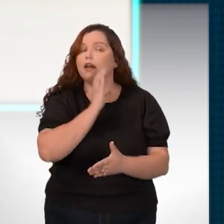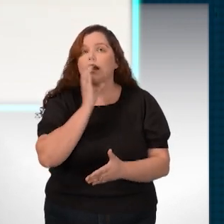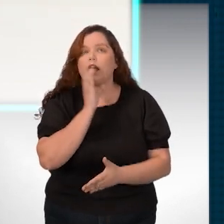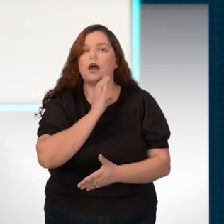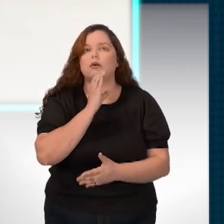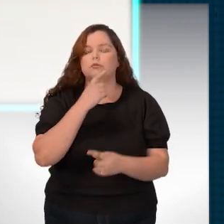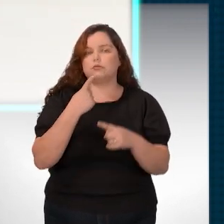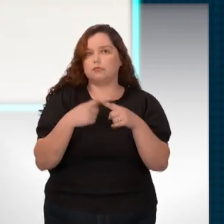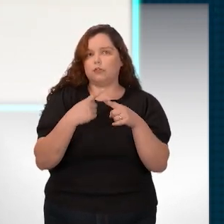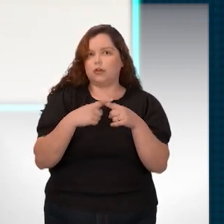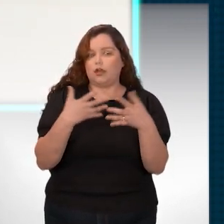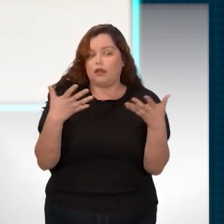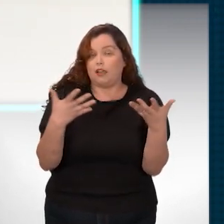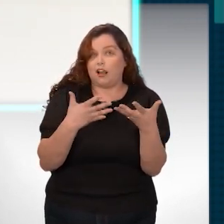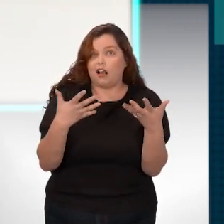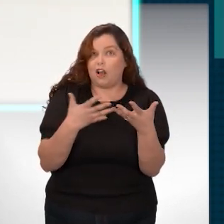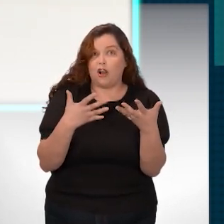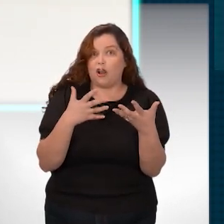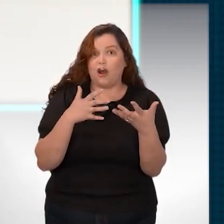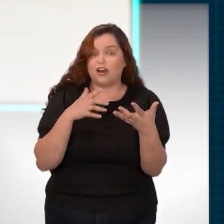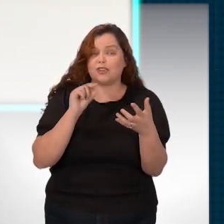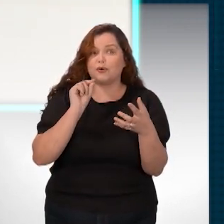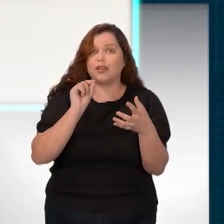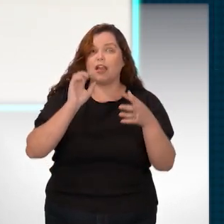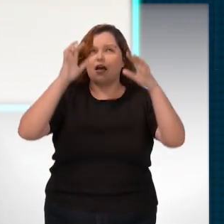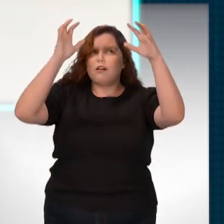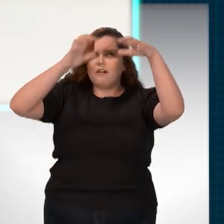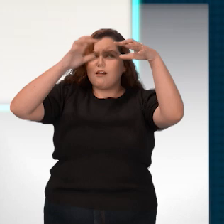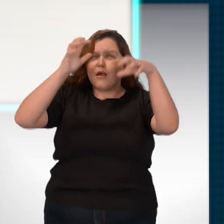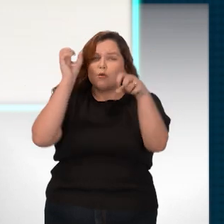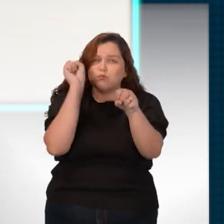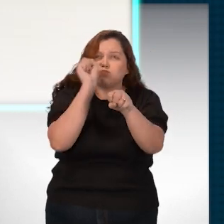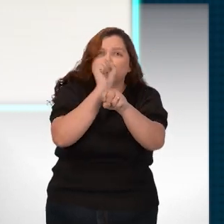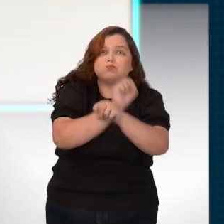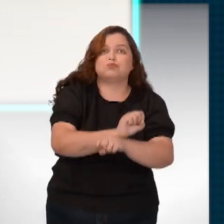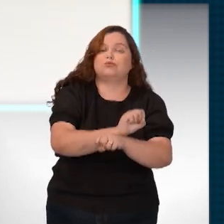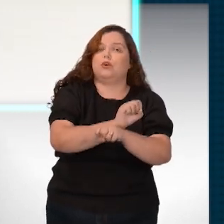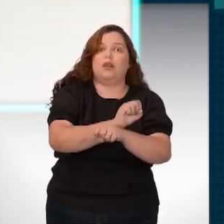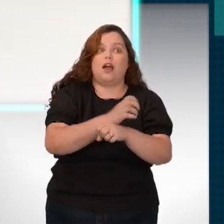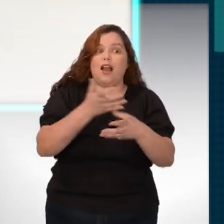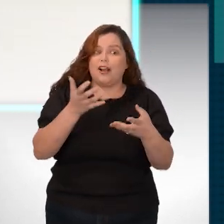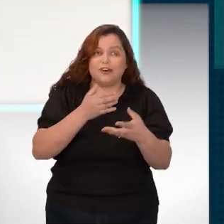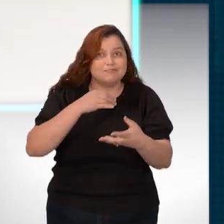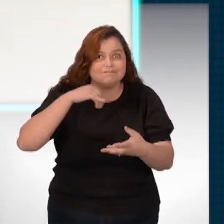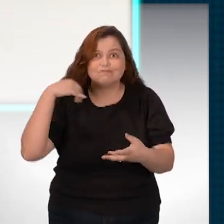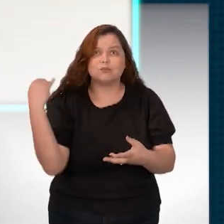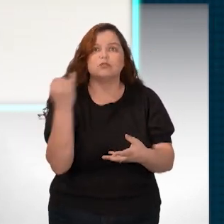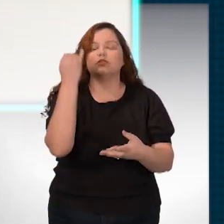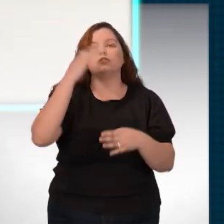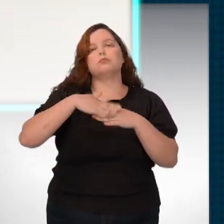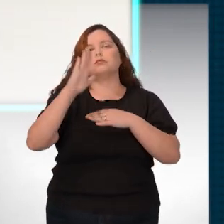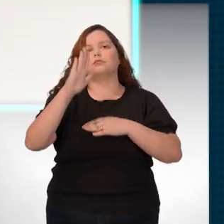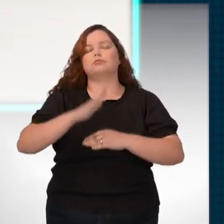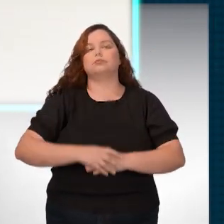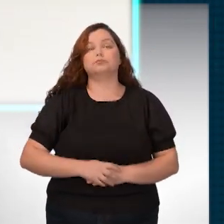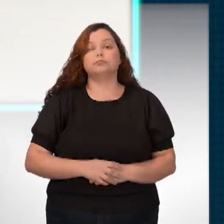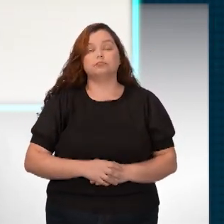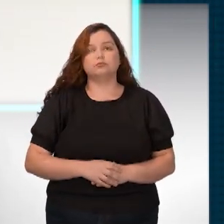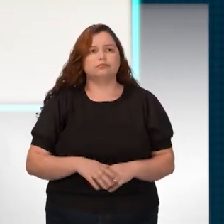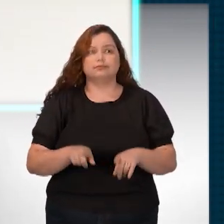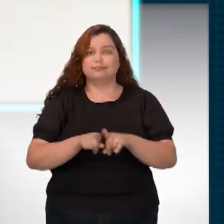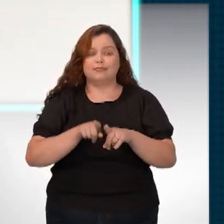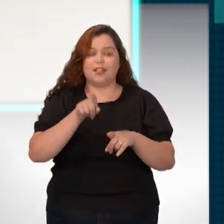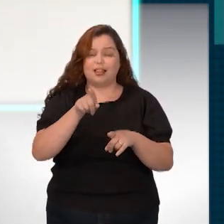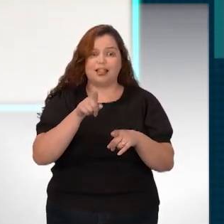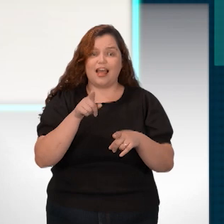porque agora, sobretudo que é uma época de seca no Centro-Oeste, a água se faz ainda mais importante. E eles